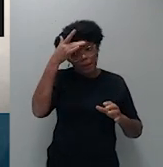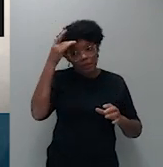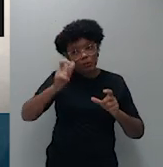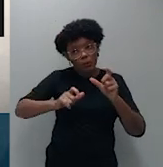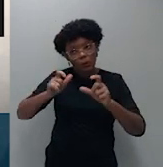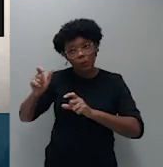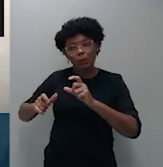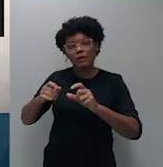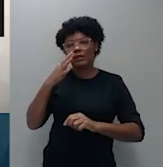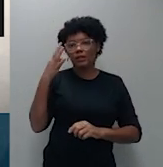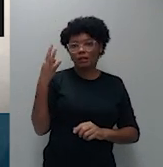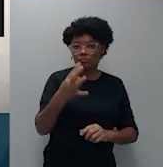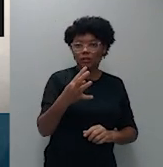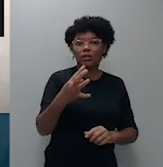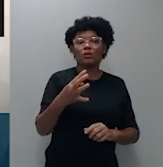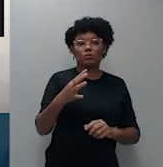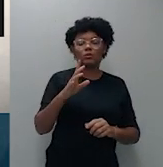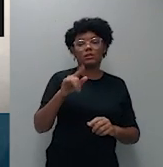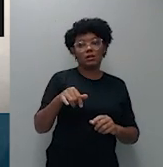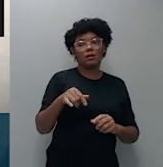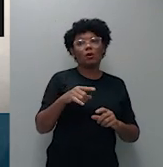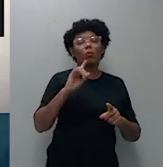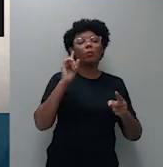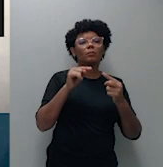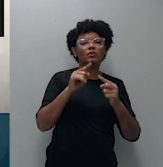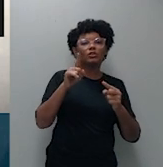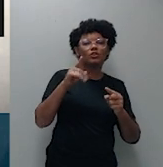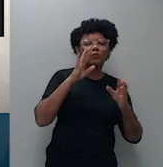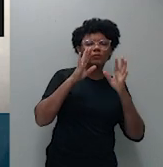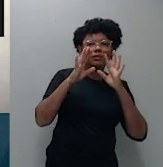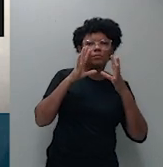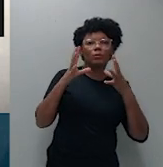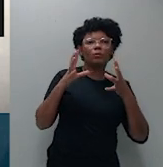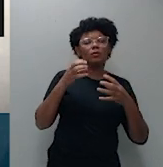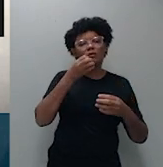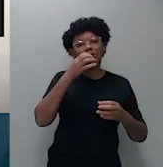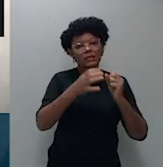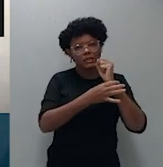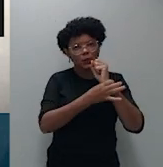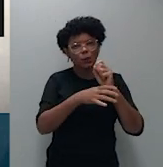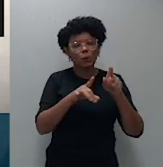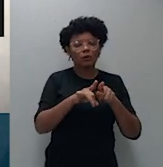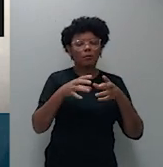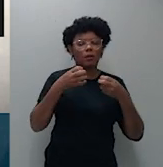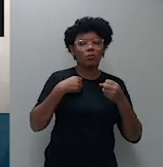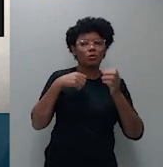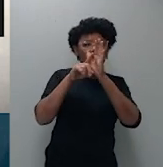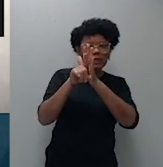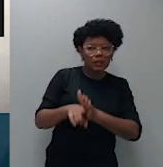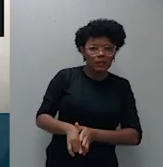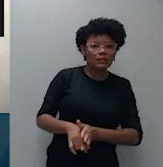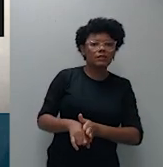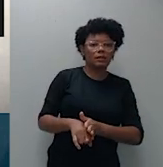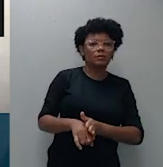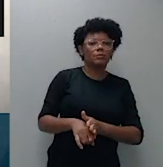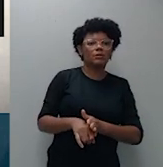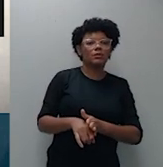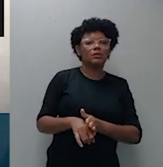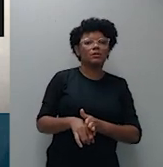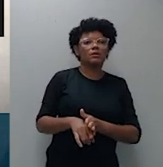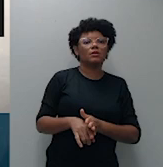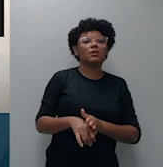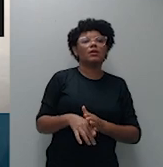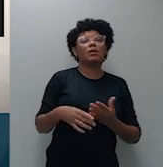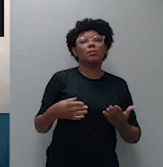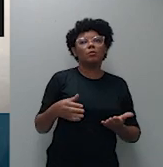do processo para tornar o Facebook no local seguro e acolhedor analisamos a foto denunciada por